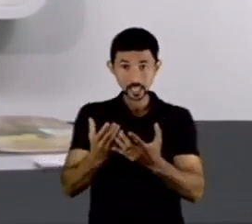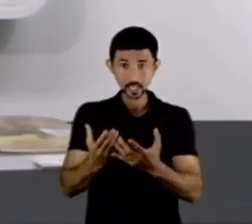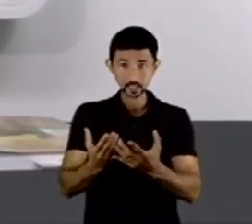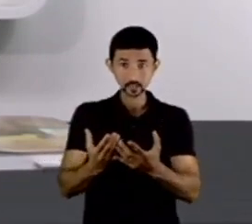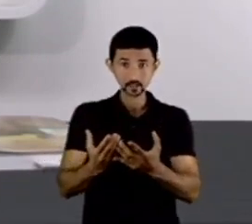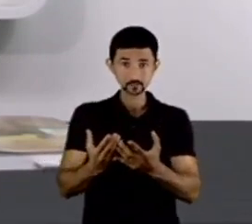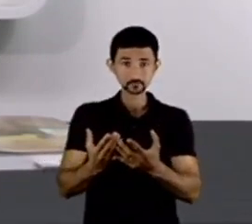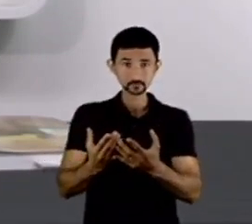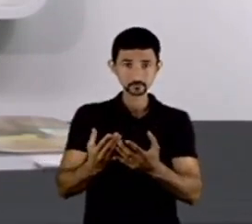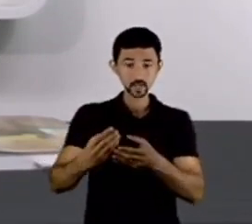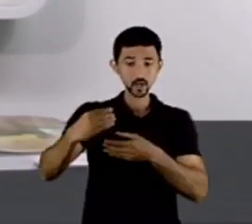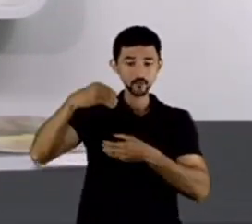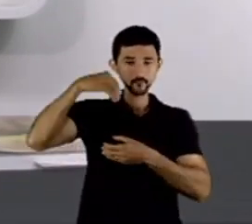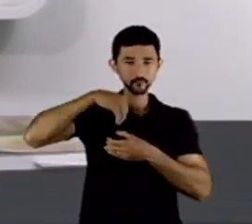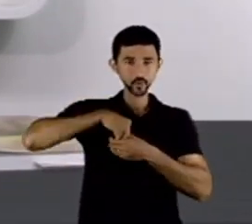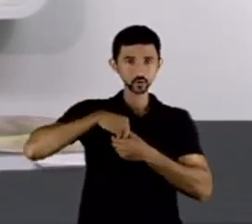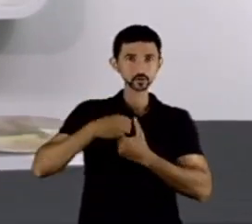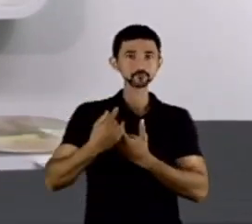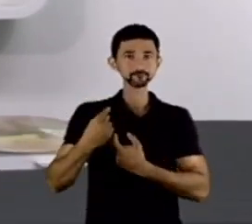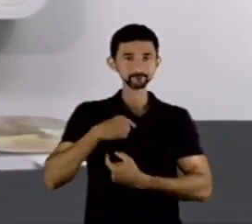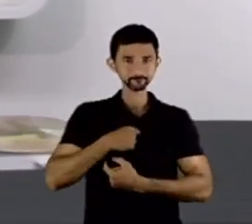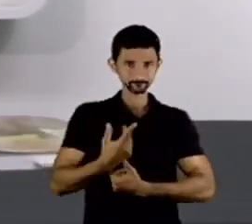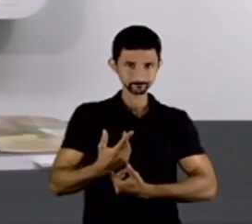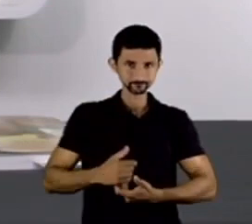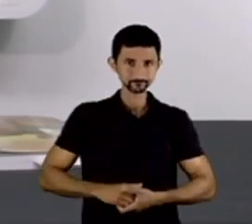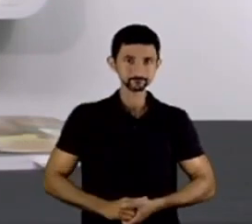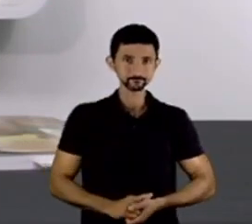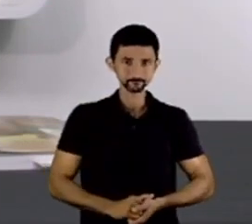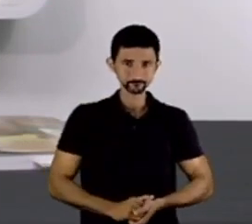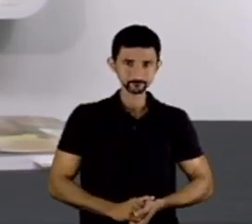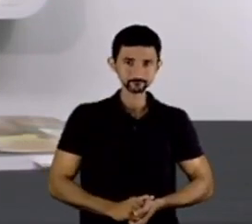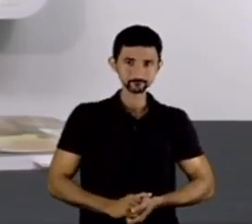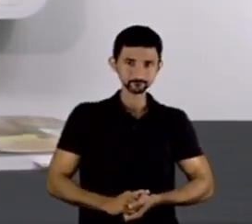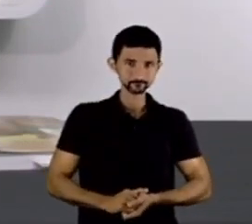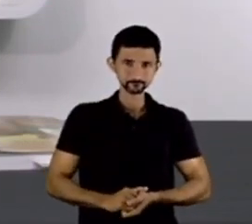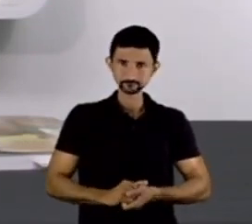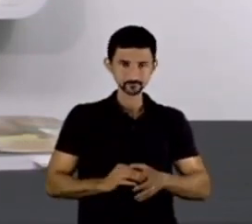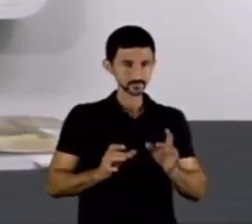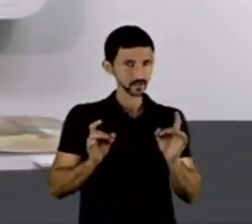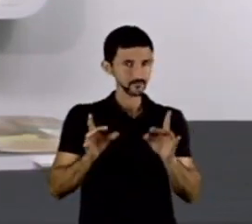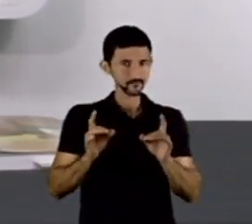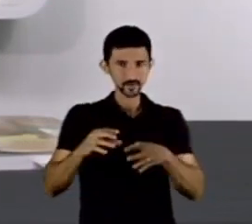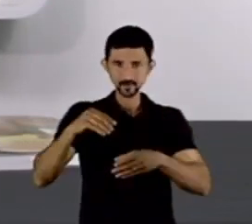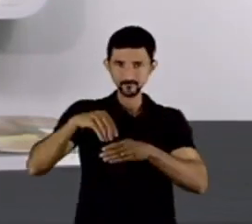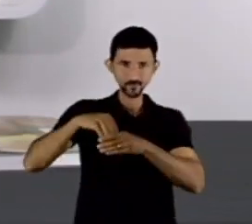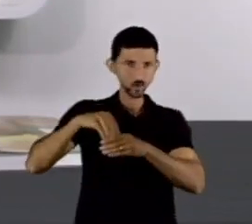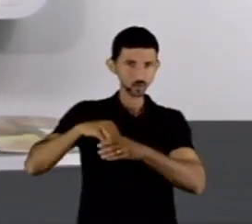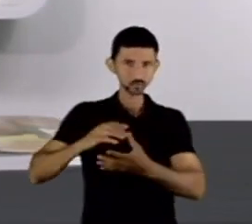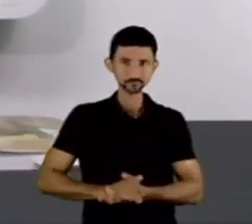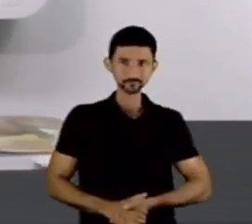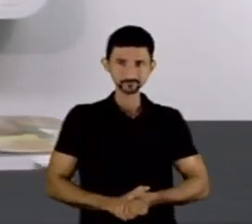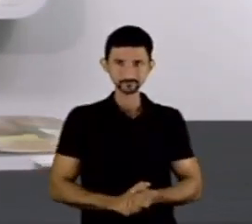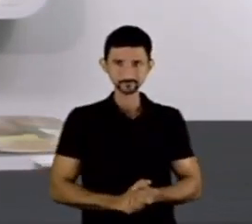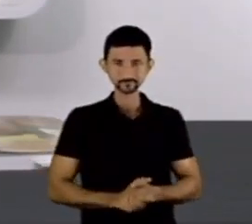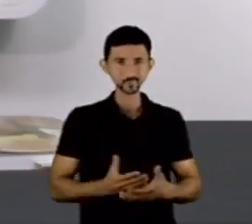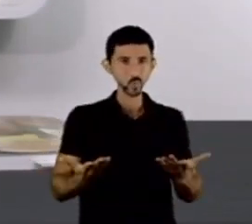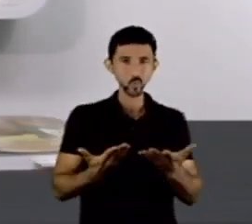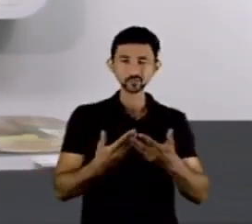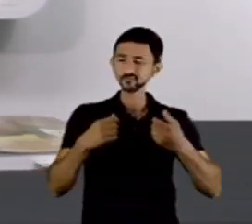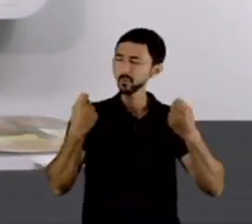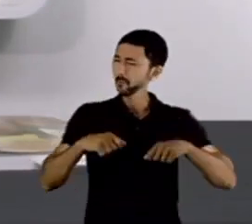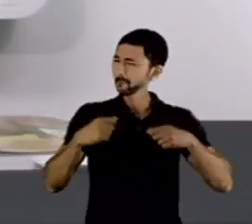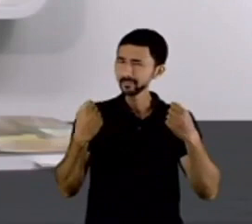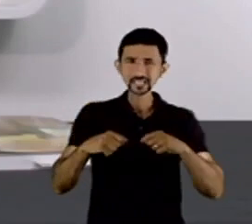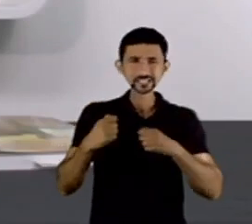em contrapartida, o voto. Não venda o seu voto. Tá? Hoje em dia a gente não precisa